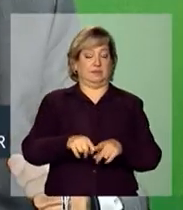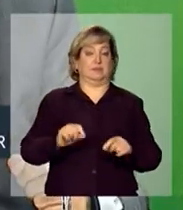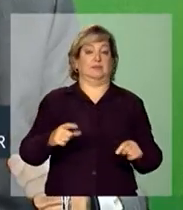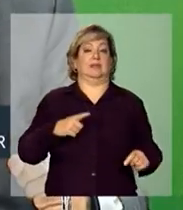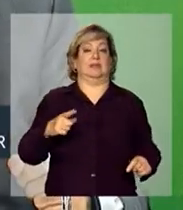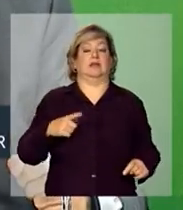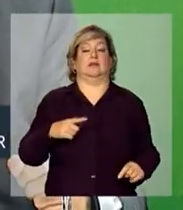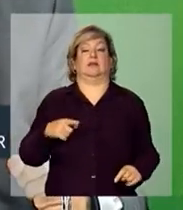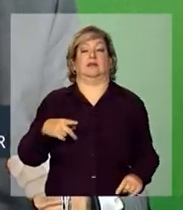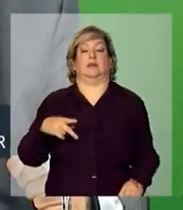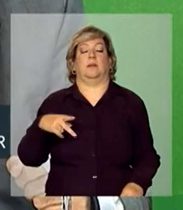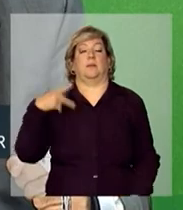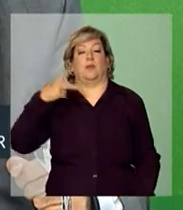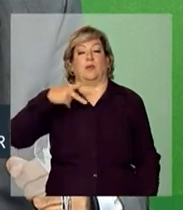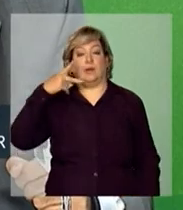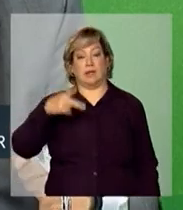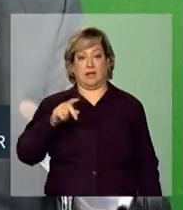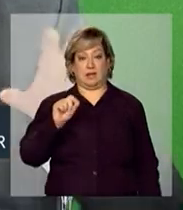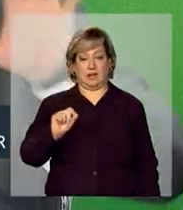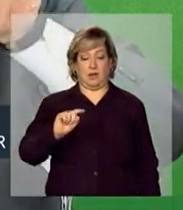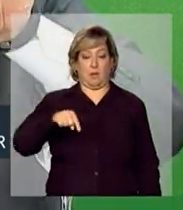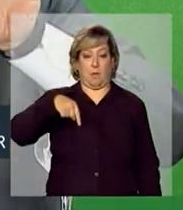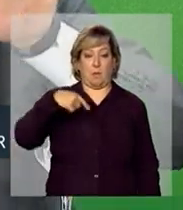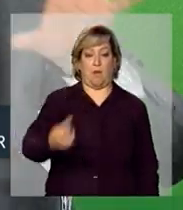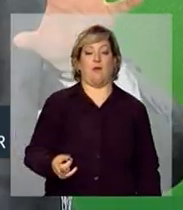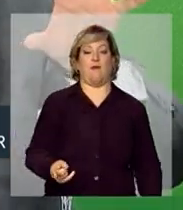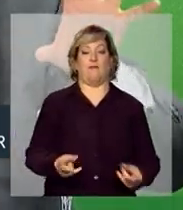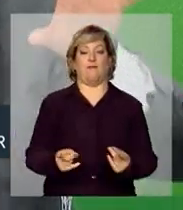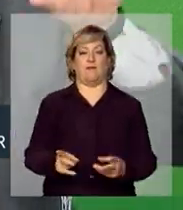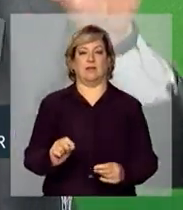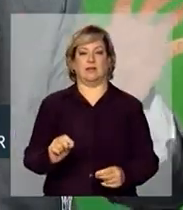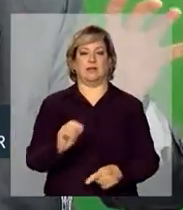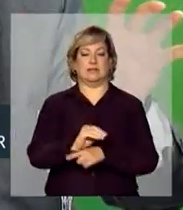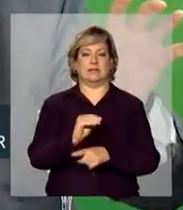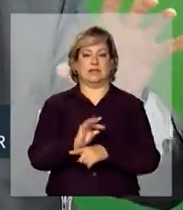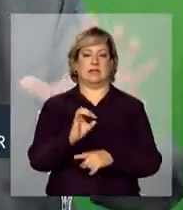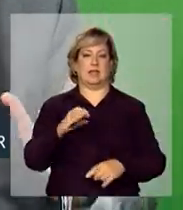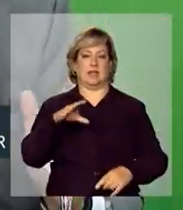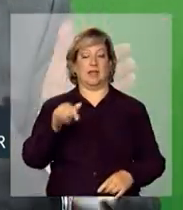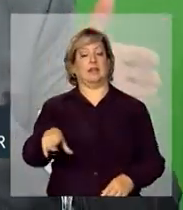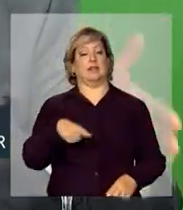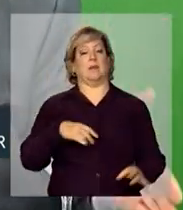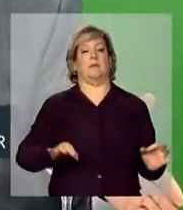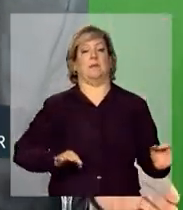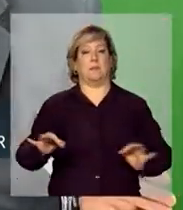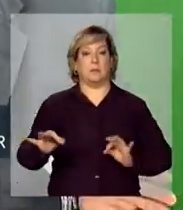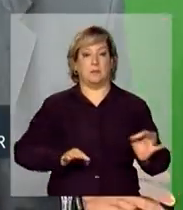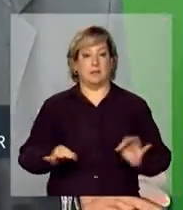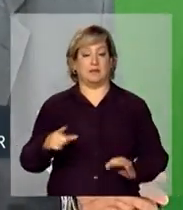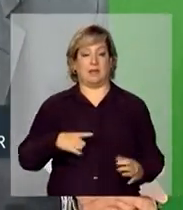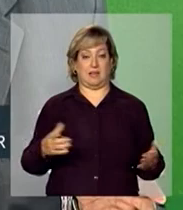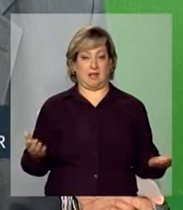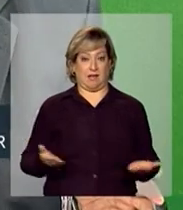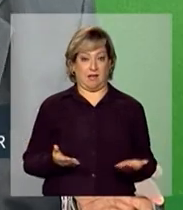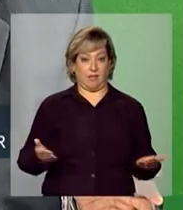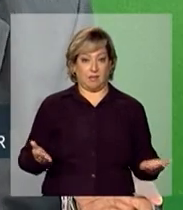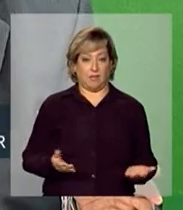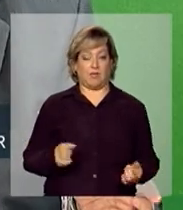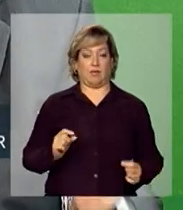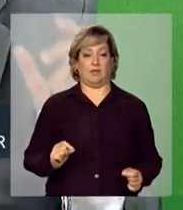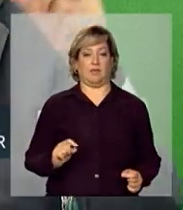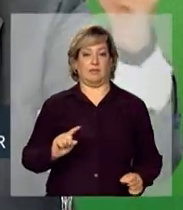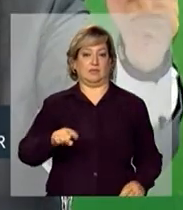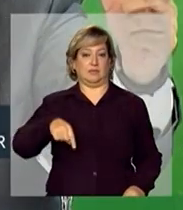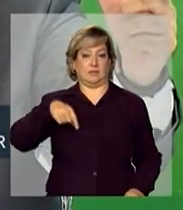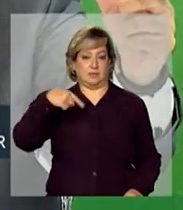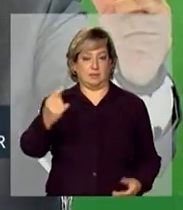questão da política do pós-venda né da assistência técnica então é todo um plano é um plano que tem medidas que incidem agora outros que seria daqui